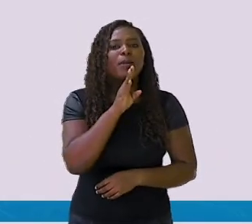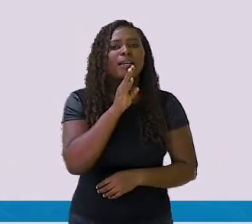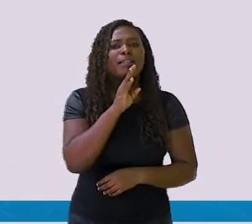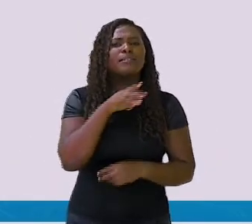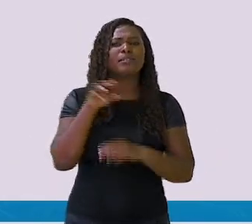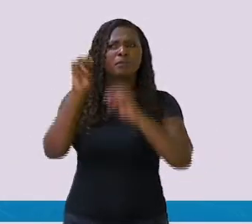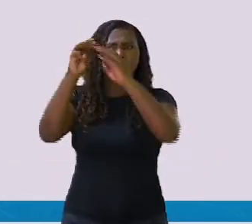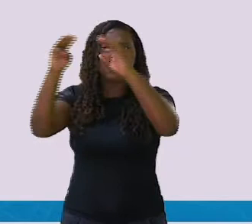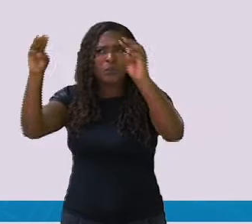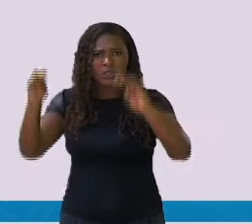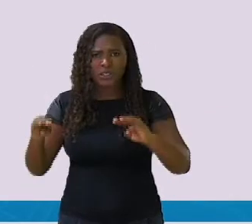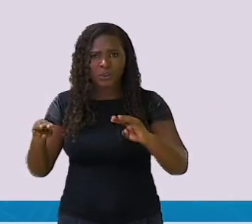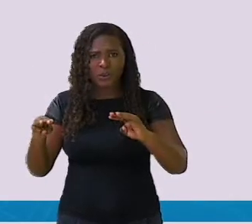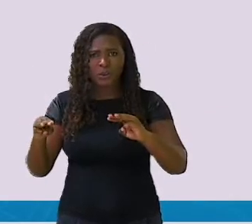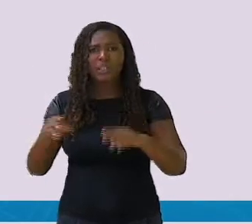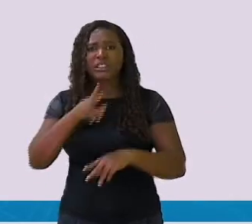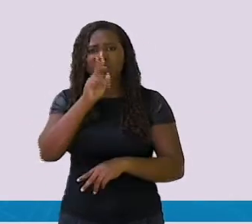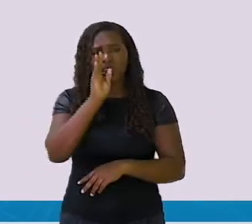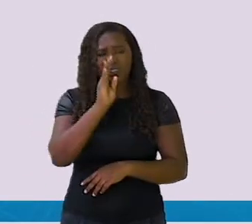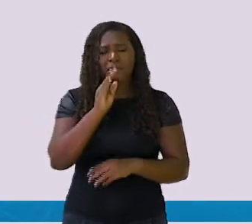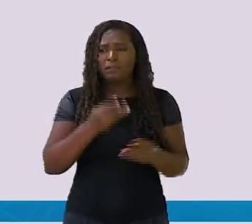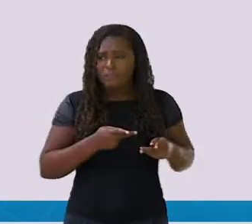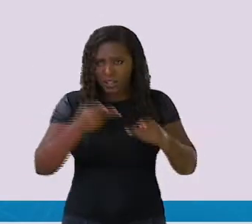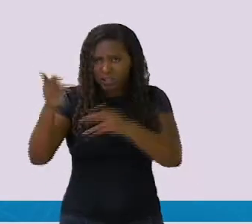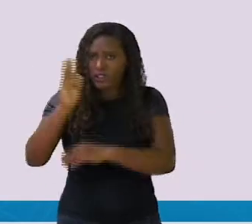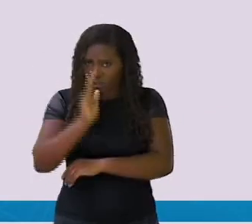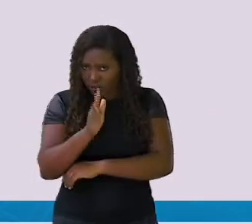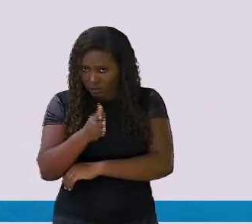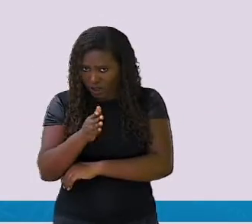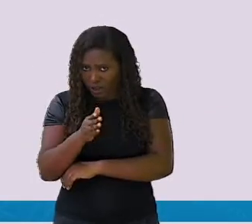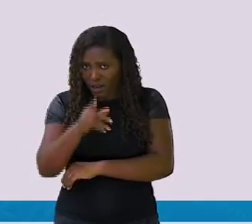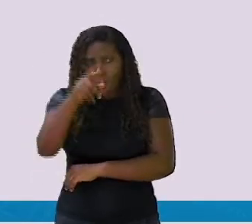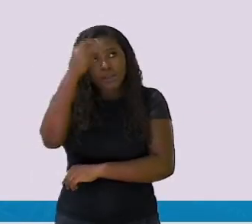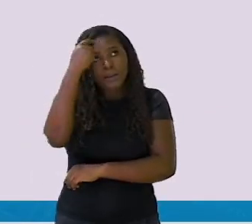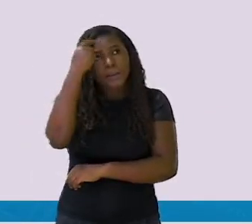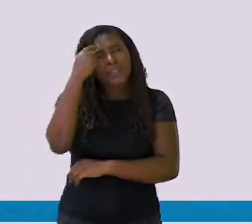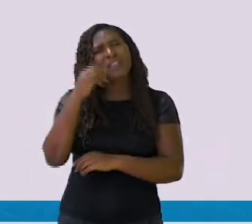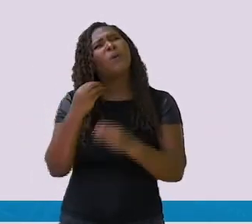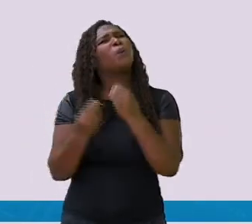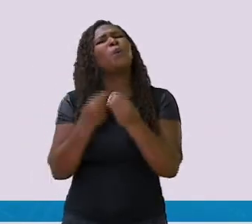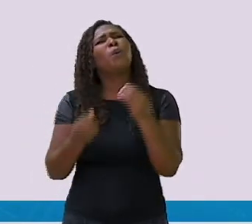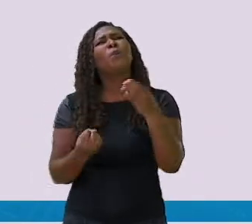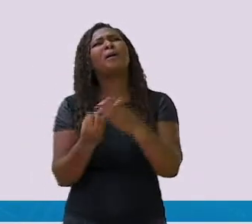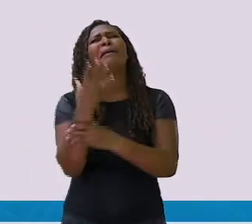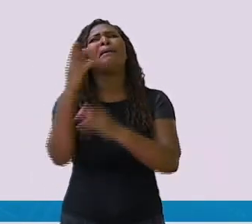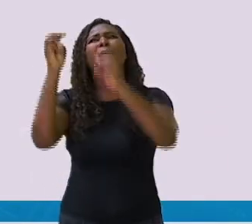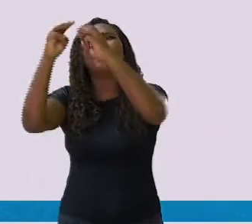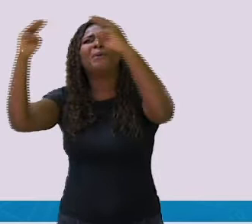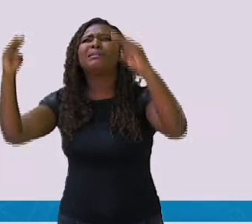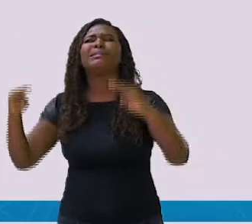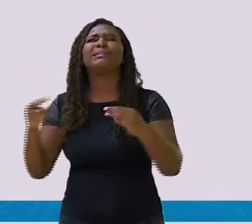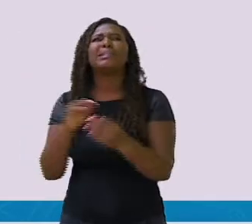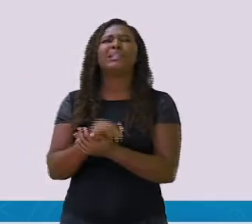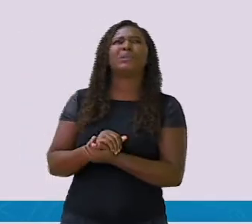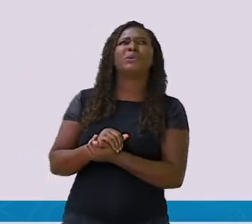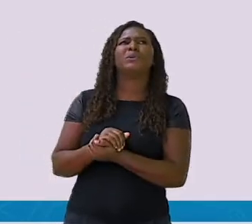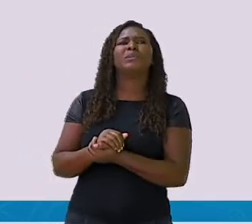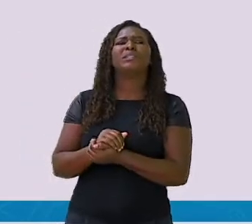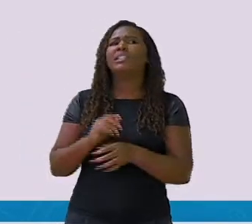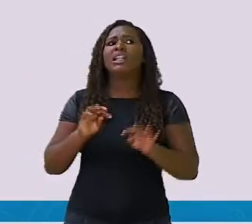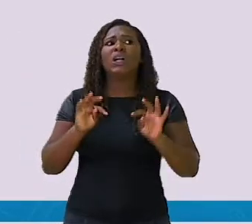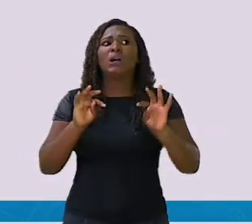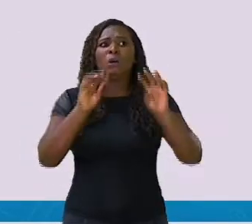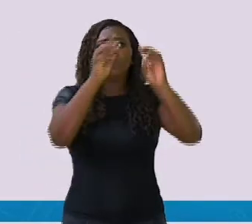museu? Você imagina como eles foram criados? Seriam todos eles iguais? Será que quando a gente fala em